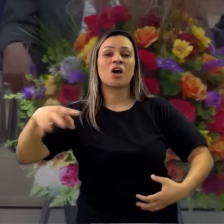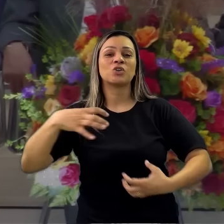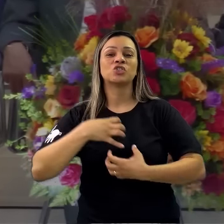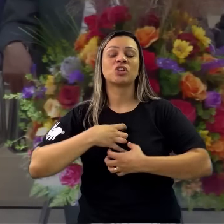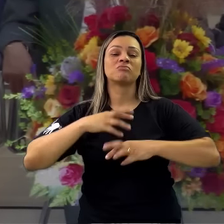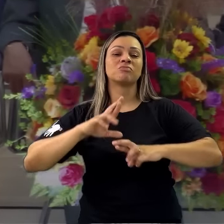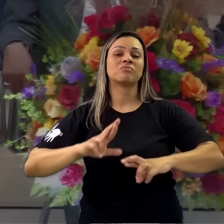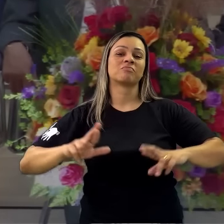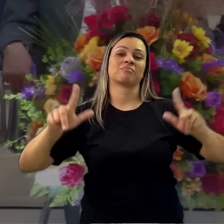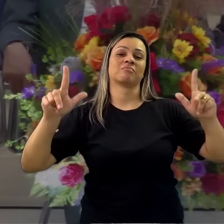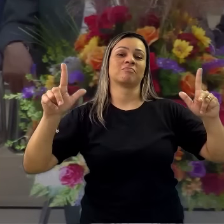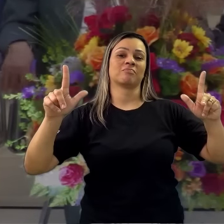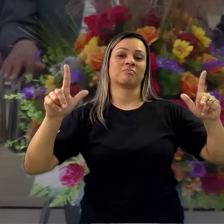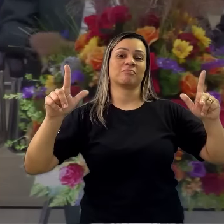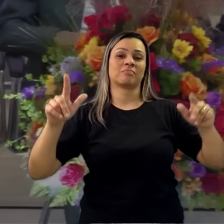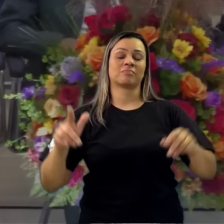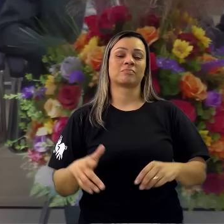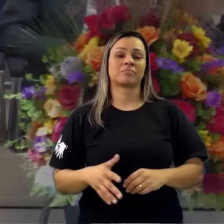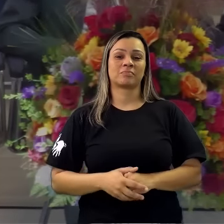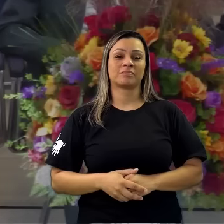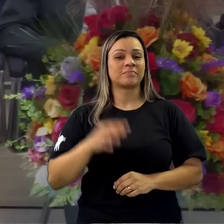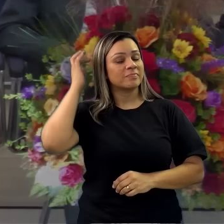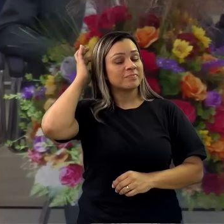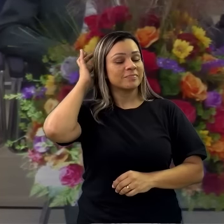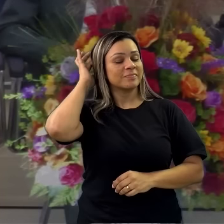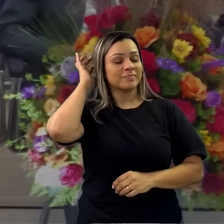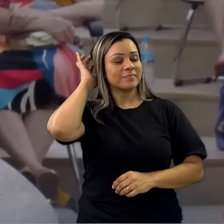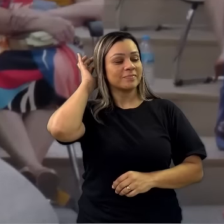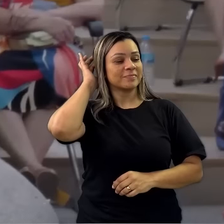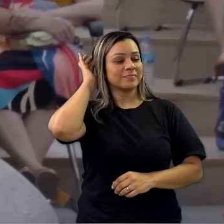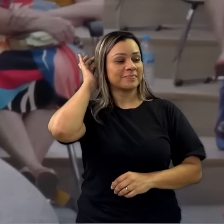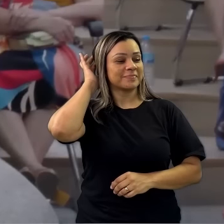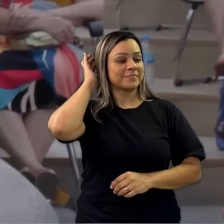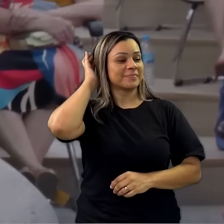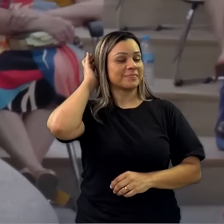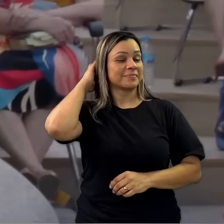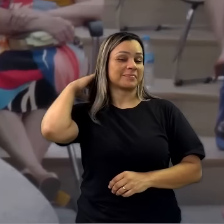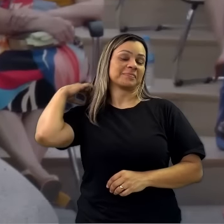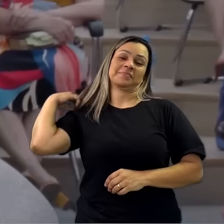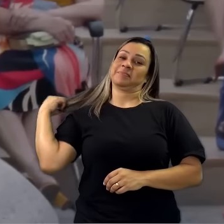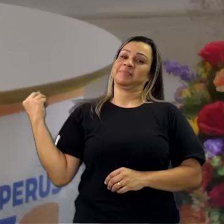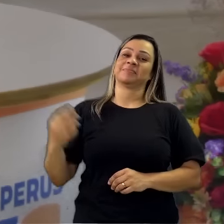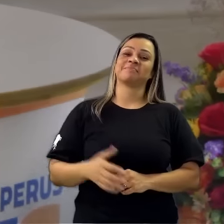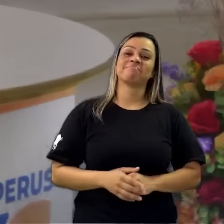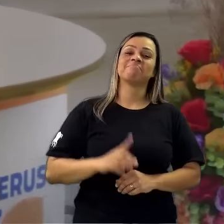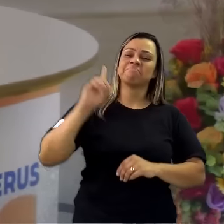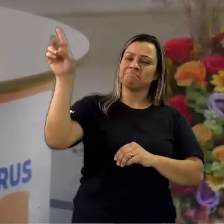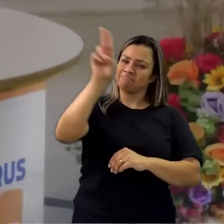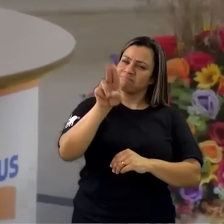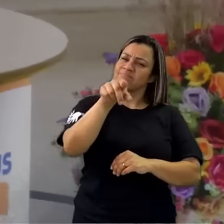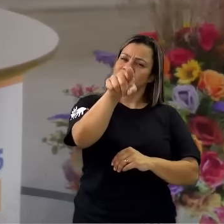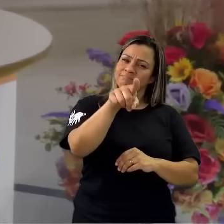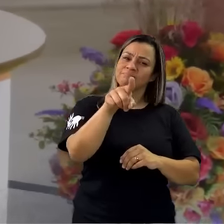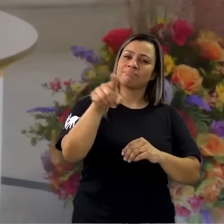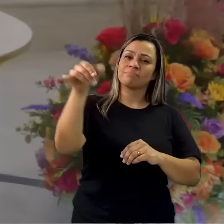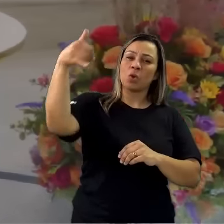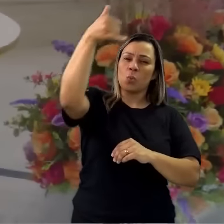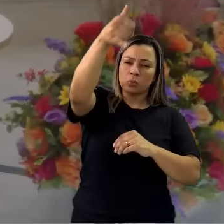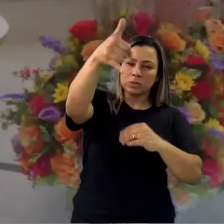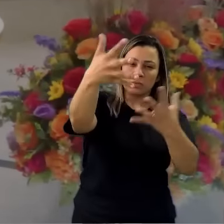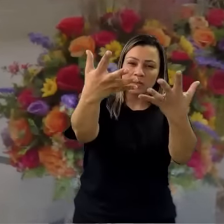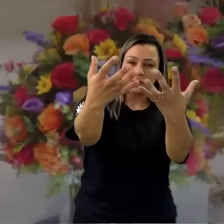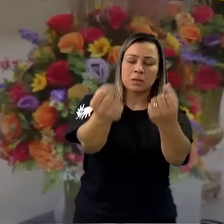no corpo inteiro Receba essa unção de Deus aí aonde Deus quiser te usar esse é Mansão para quem toca para